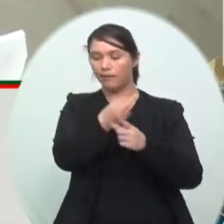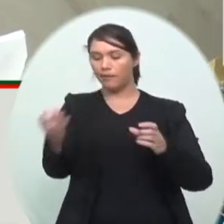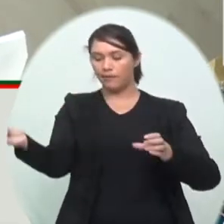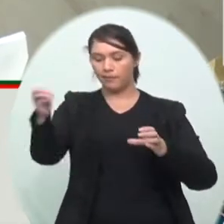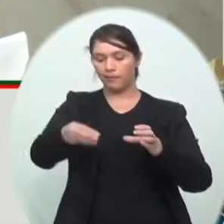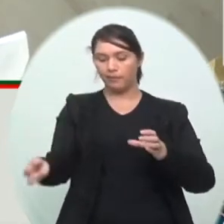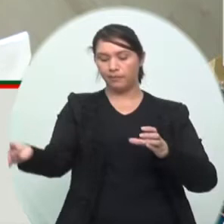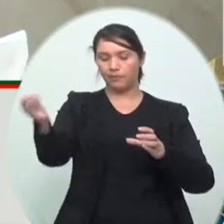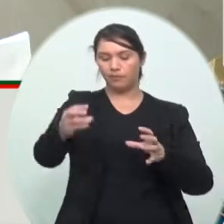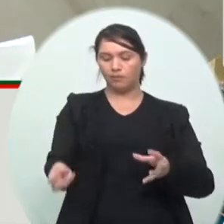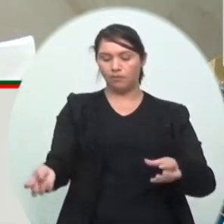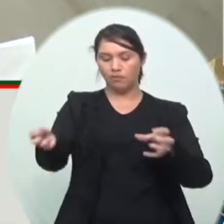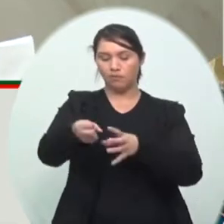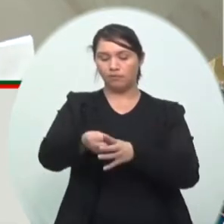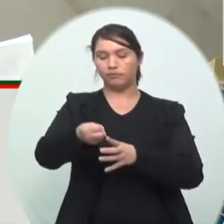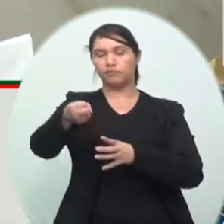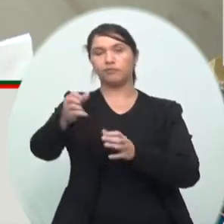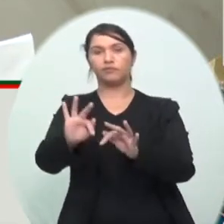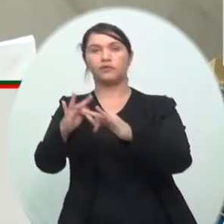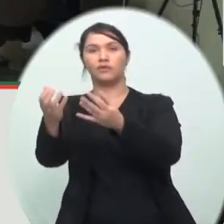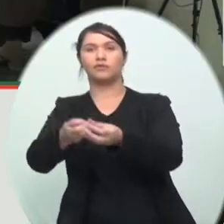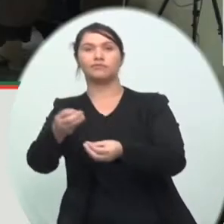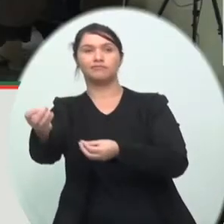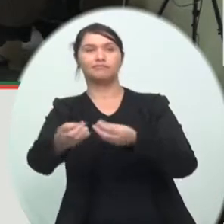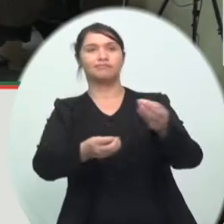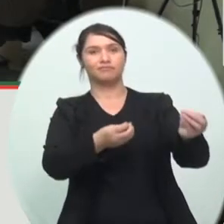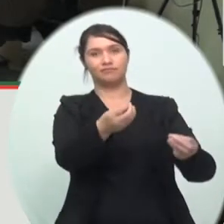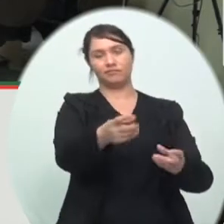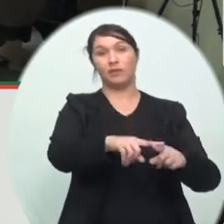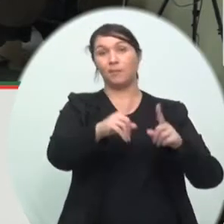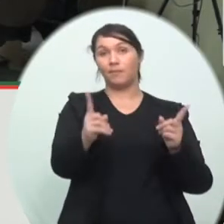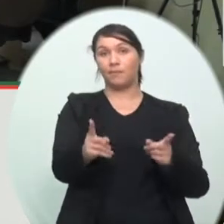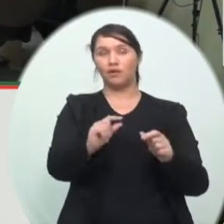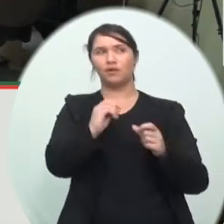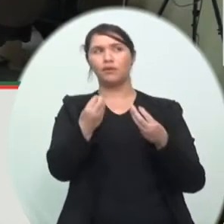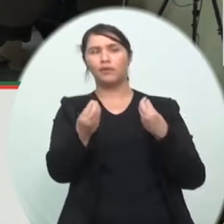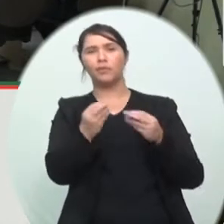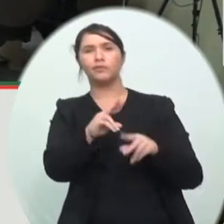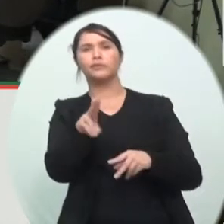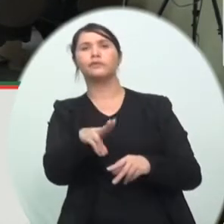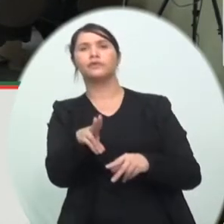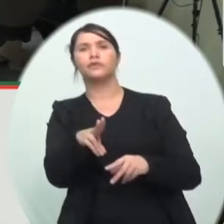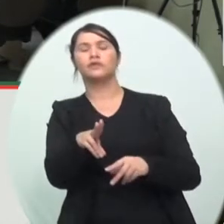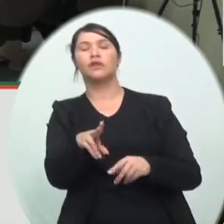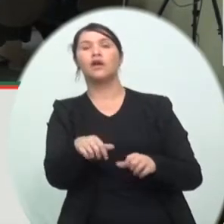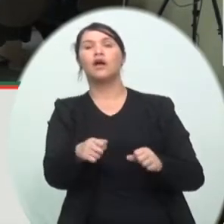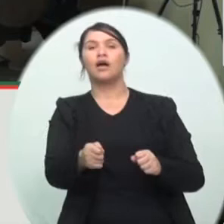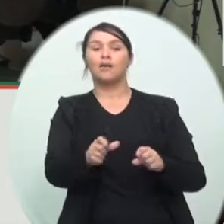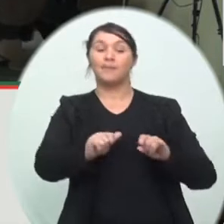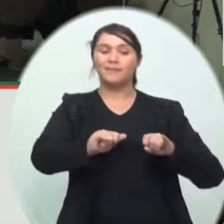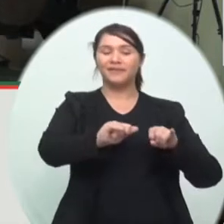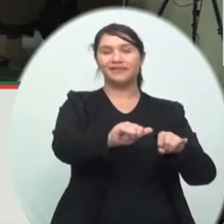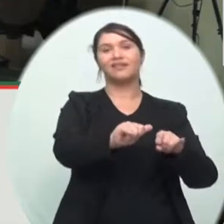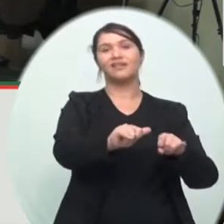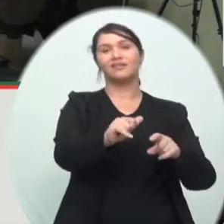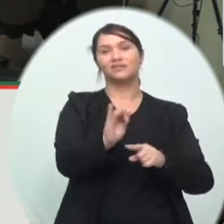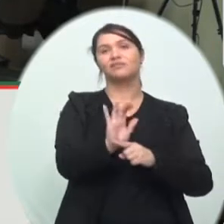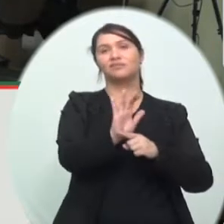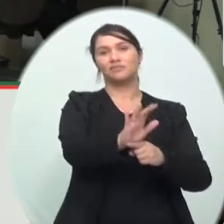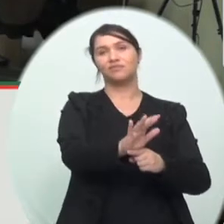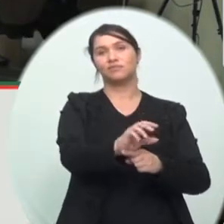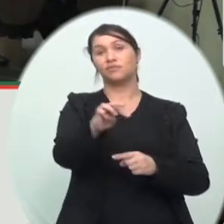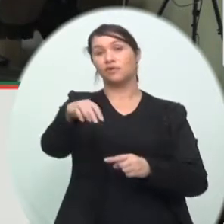CAF utilizam espaço cedido gratuitamente por mercados de nossa cidade, tais como Maxi